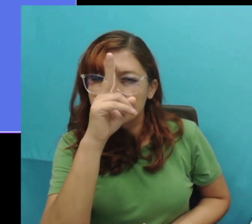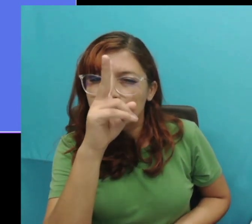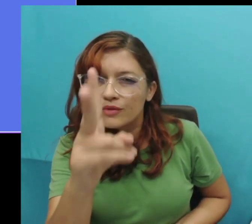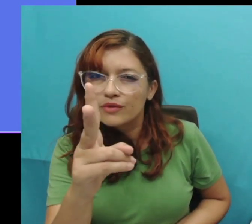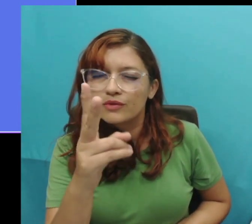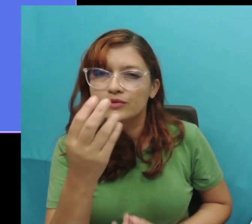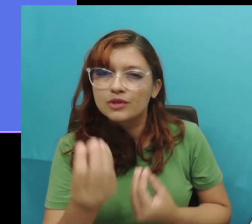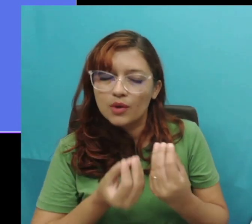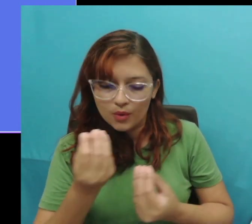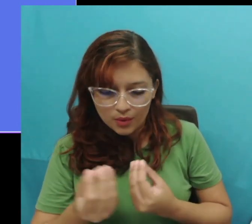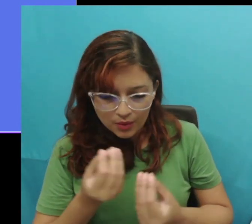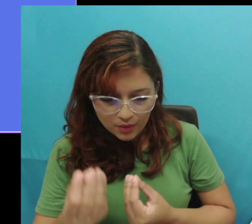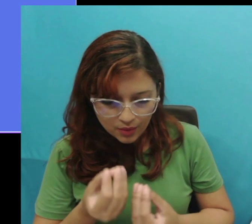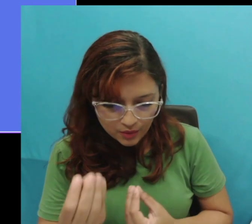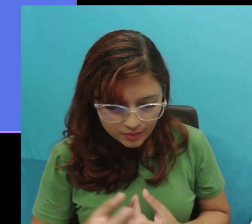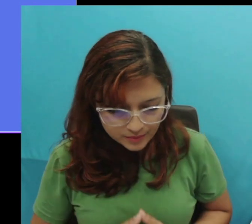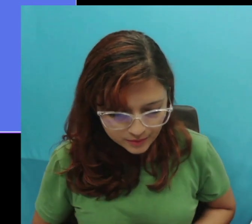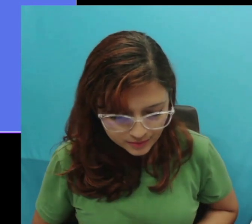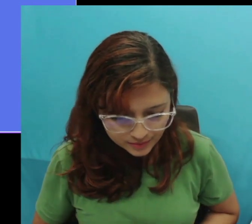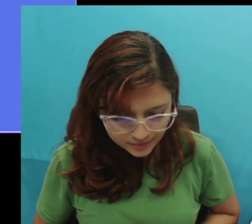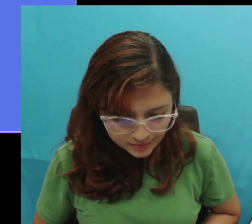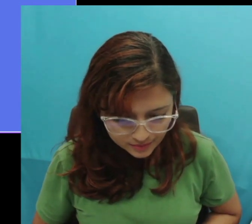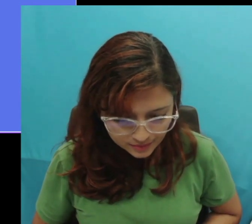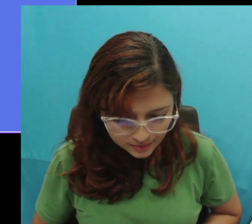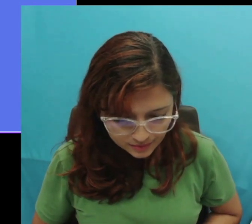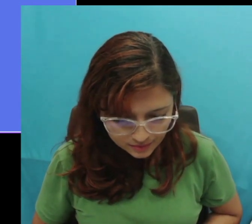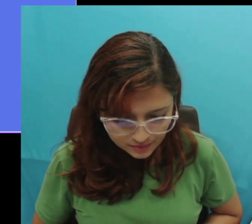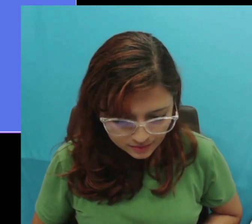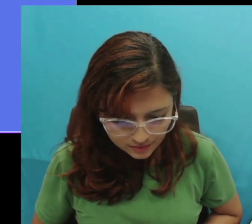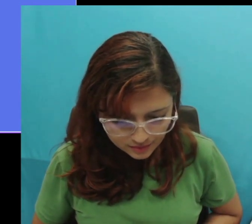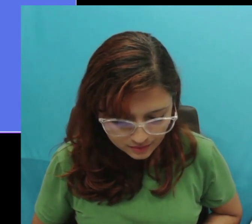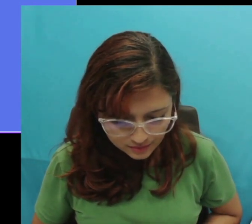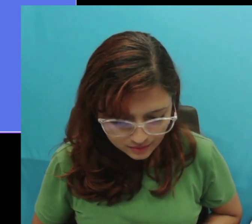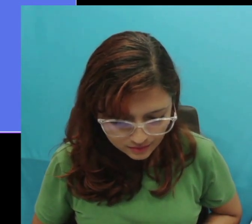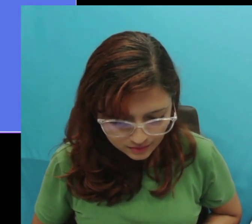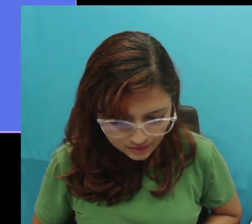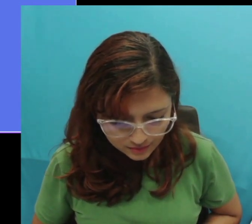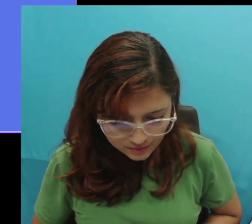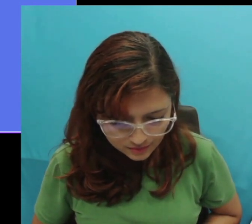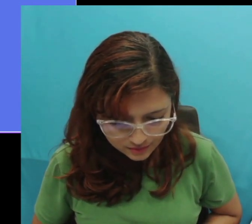conceitos a respeito de corrente elétrica, intensidade, tensão.